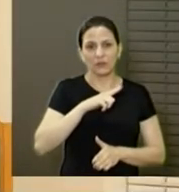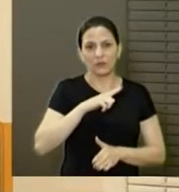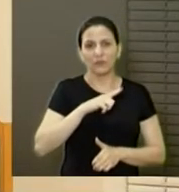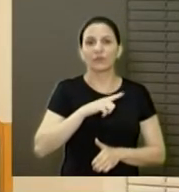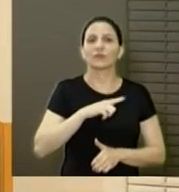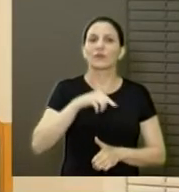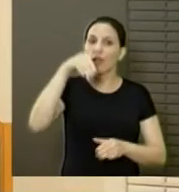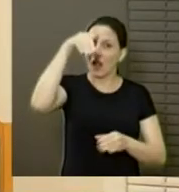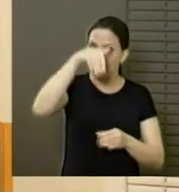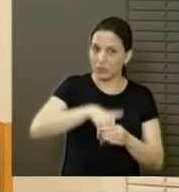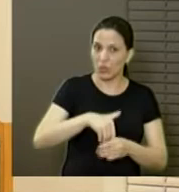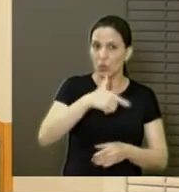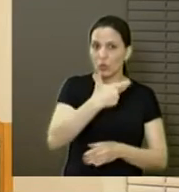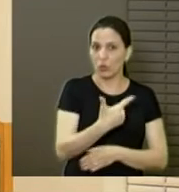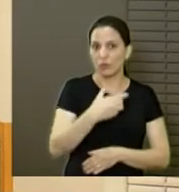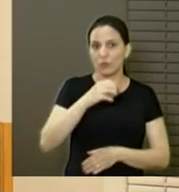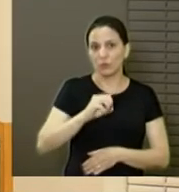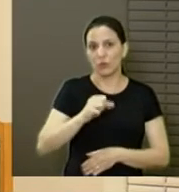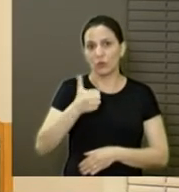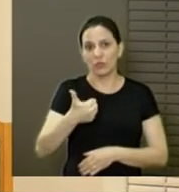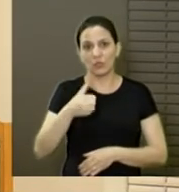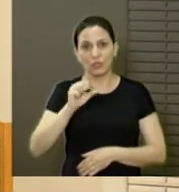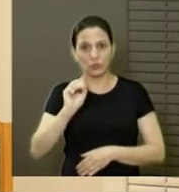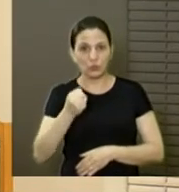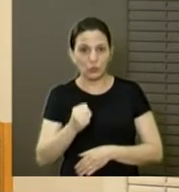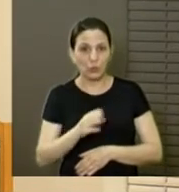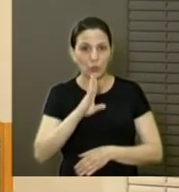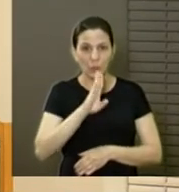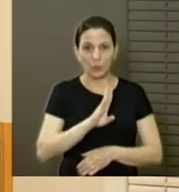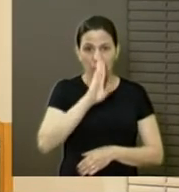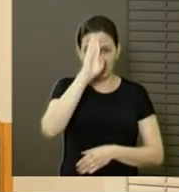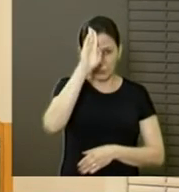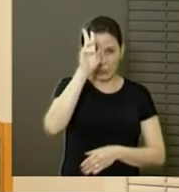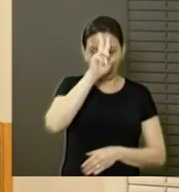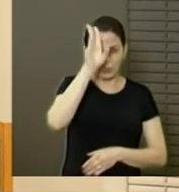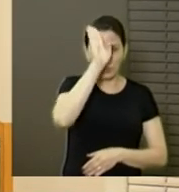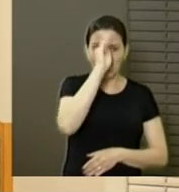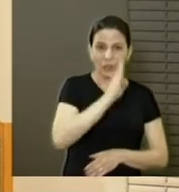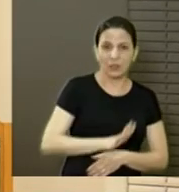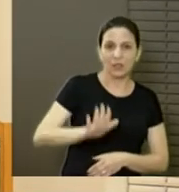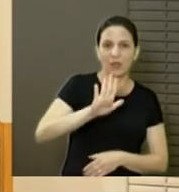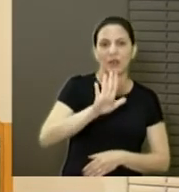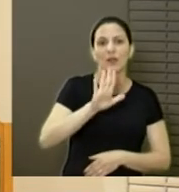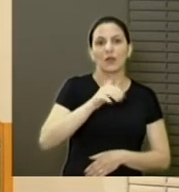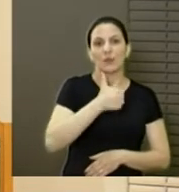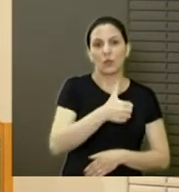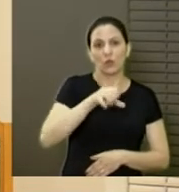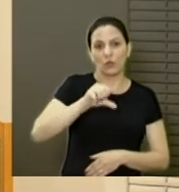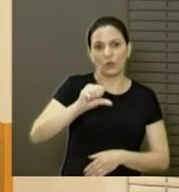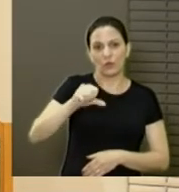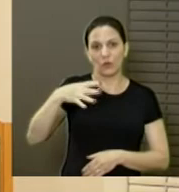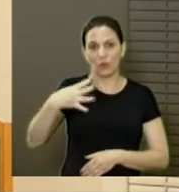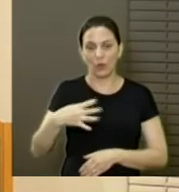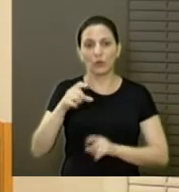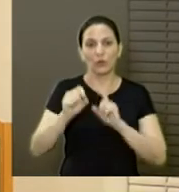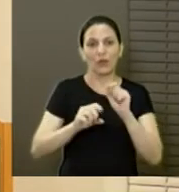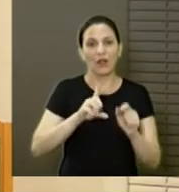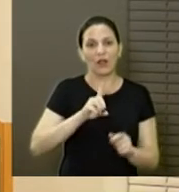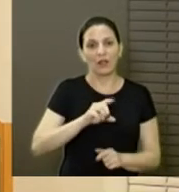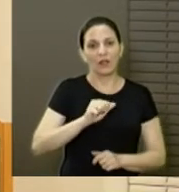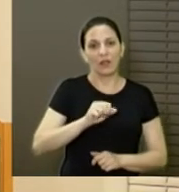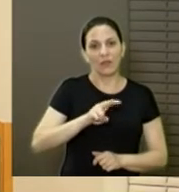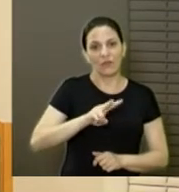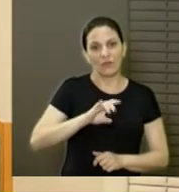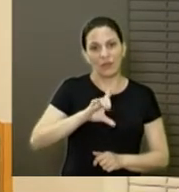citando as eleições de 2018 como a principal da história brasileira desde 1994, Dávila referiu-se ao